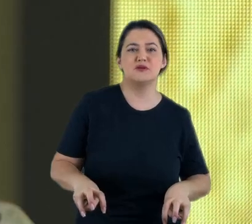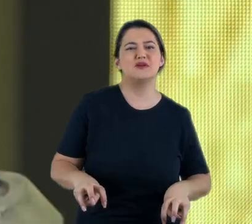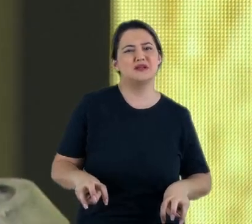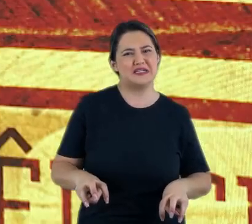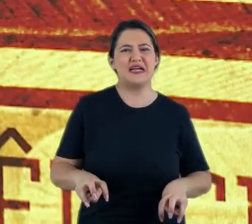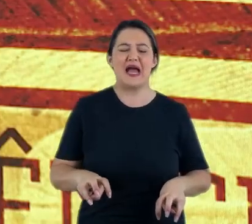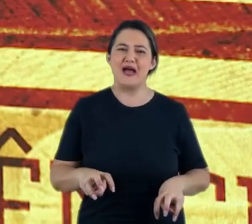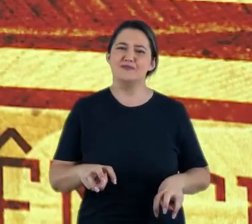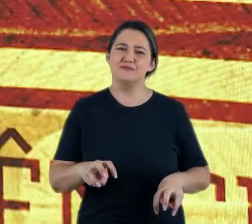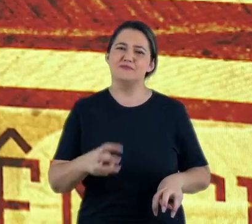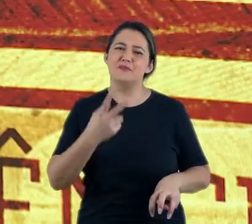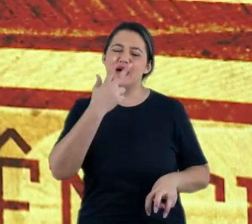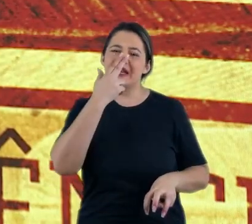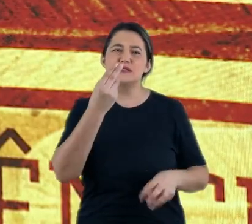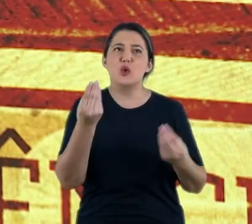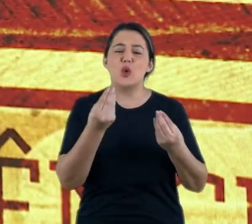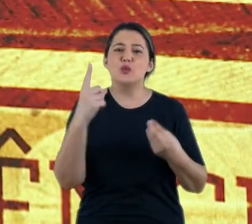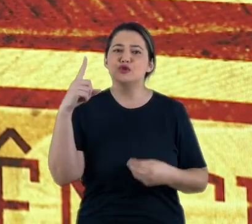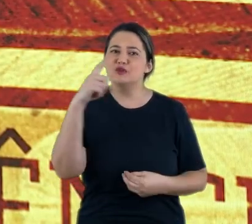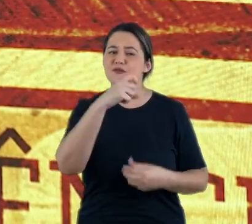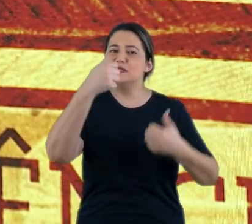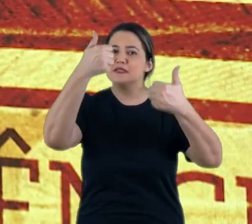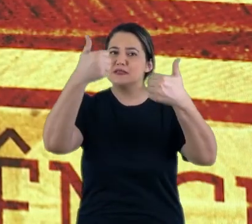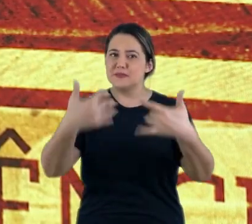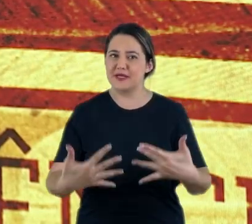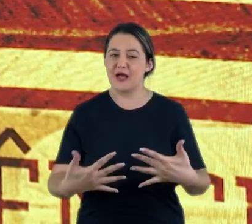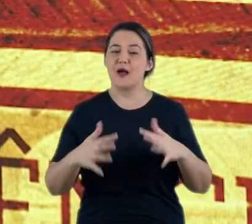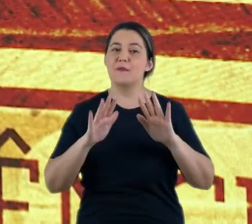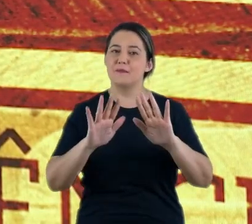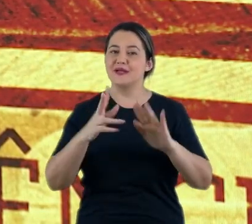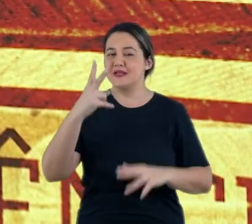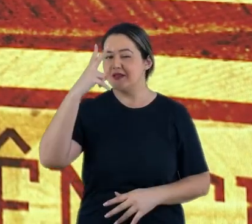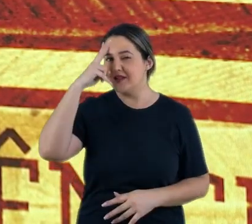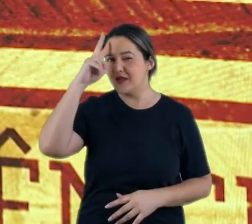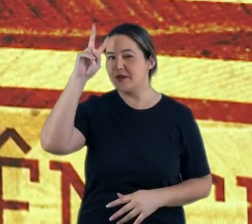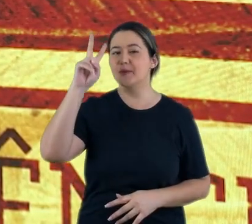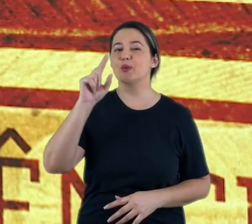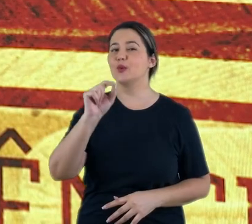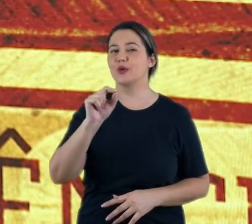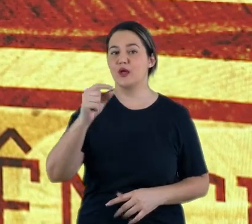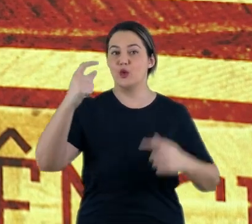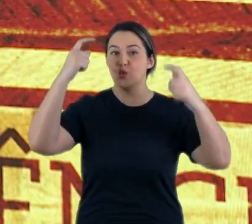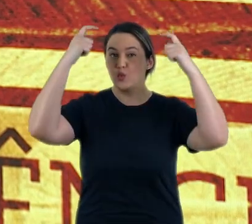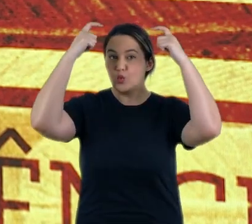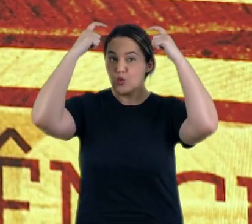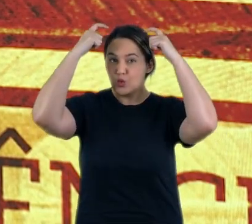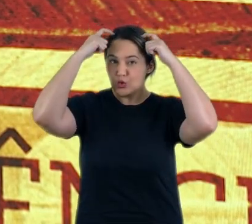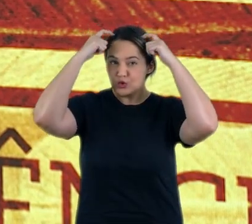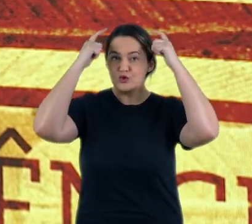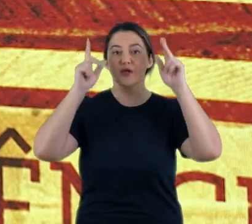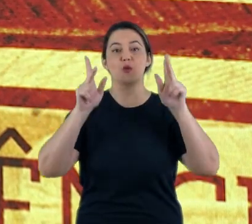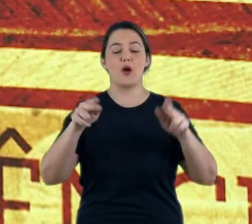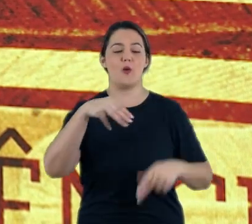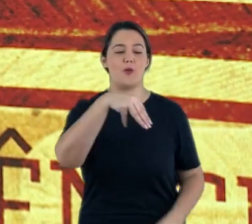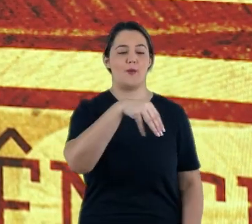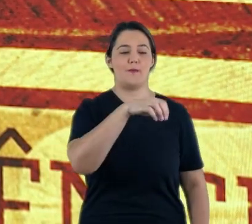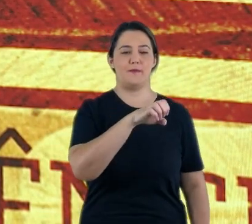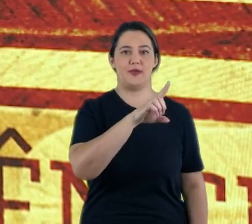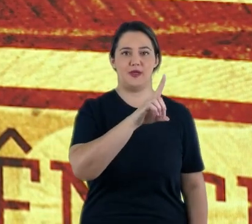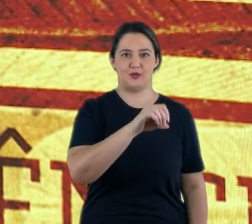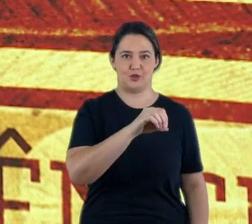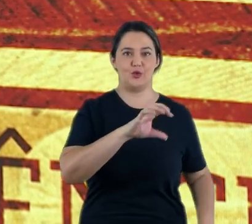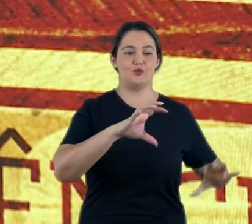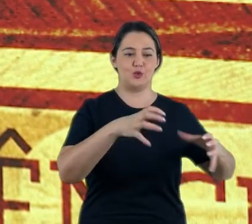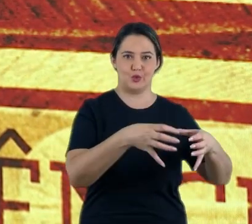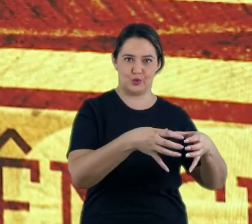uma parte um tanto difícil de ser explicada, principalmente se lembrarmos que o urso representa a